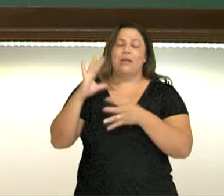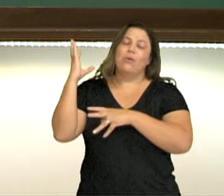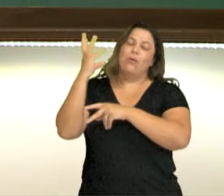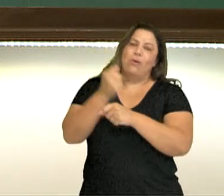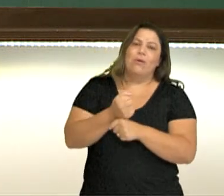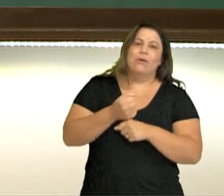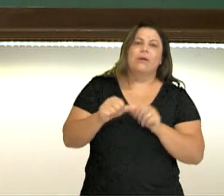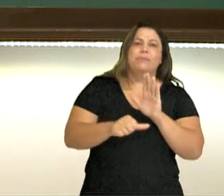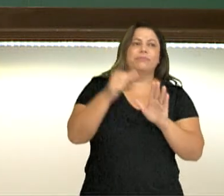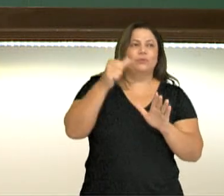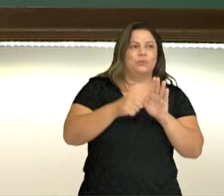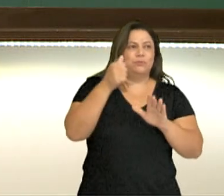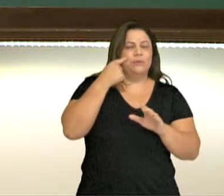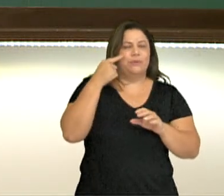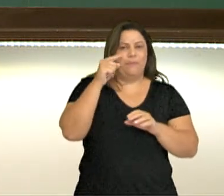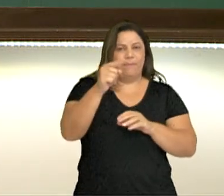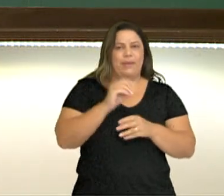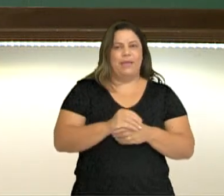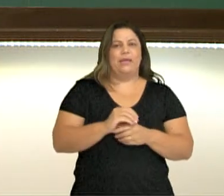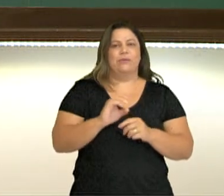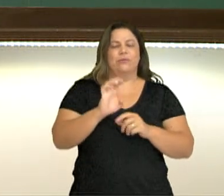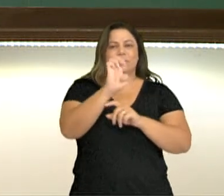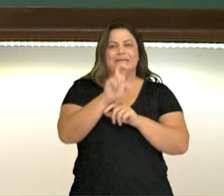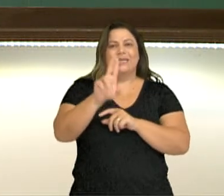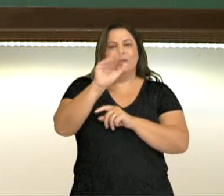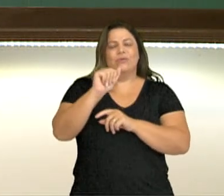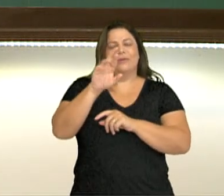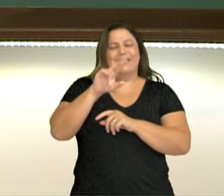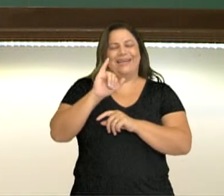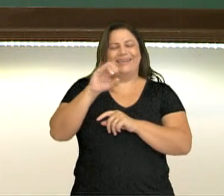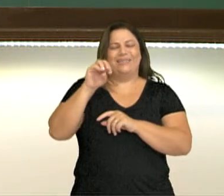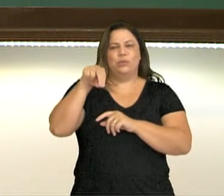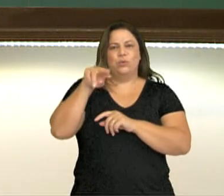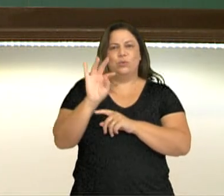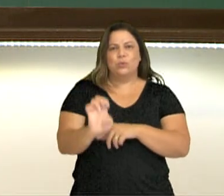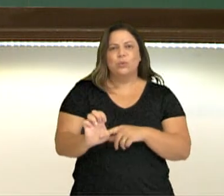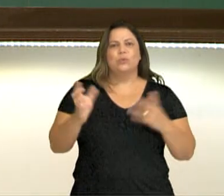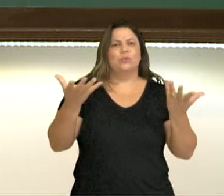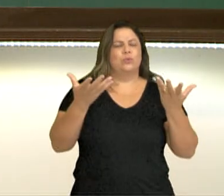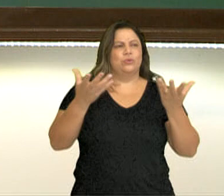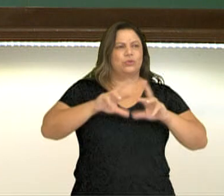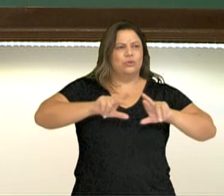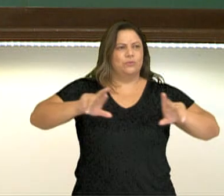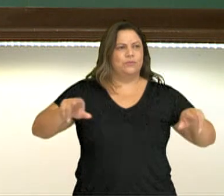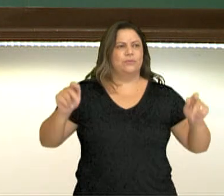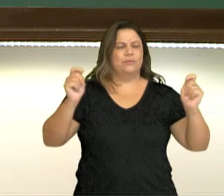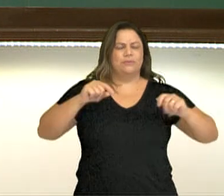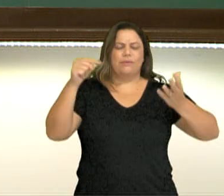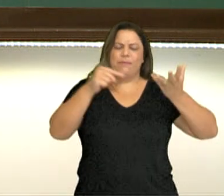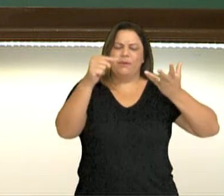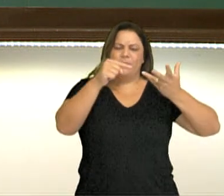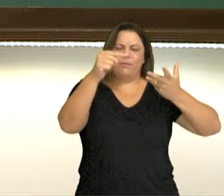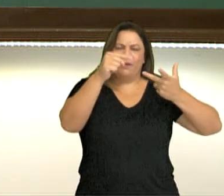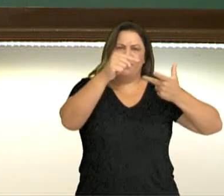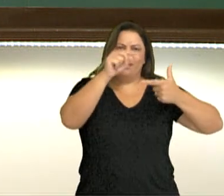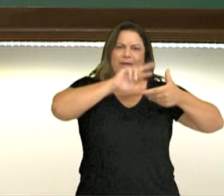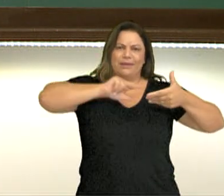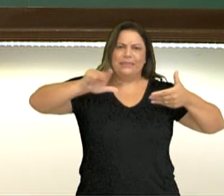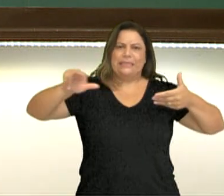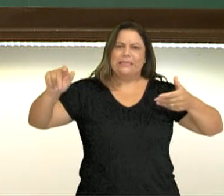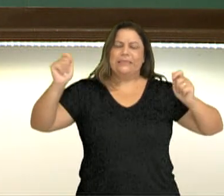primeiros organismos eucariontes que fazem parte desse reino, grande diversidade, seres autótrofos e